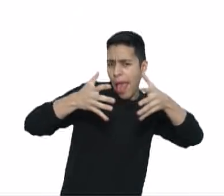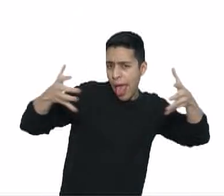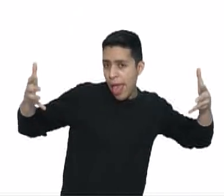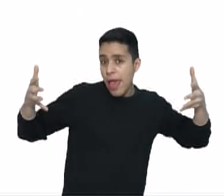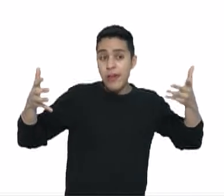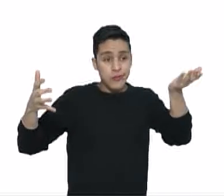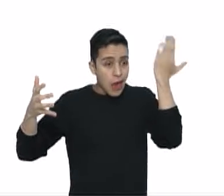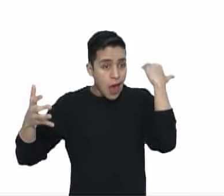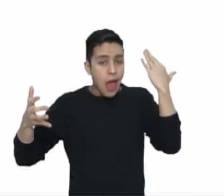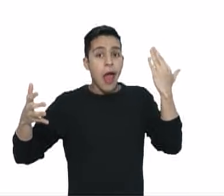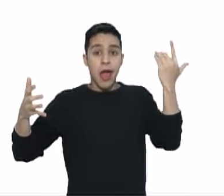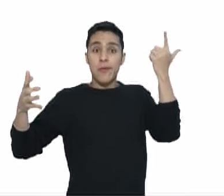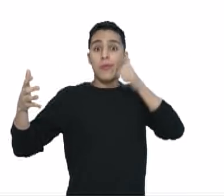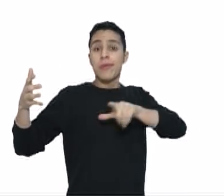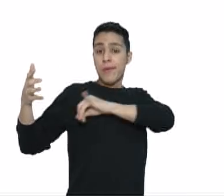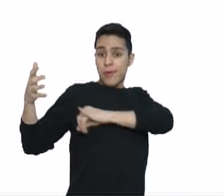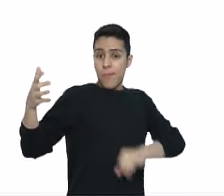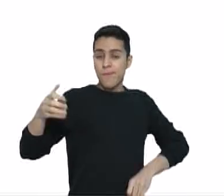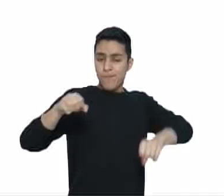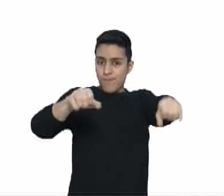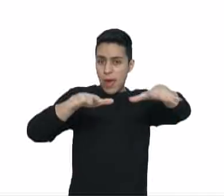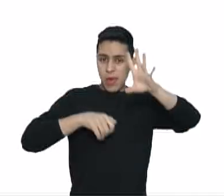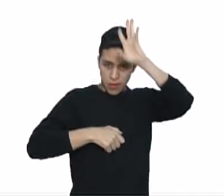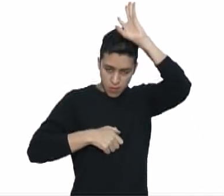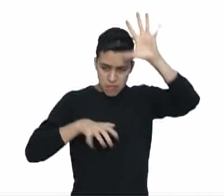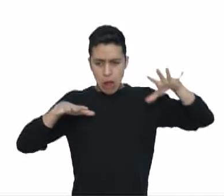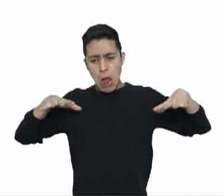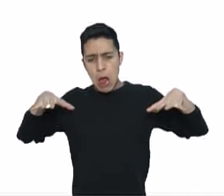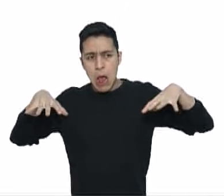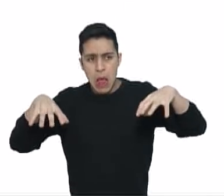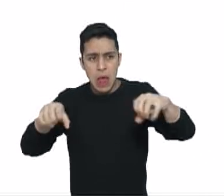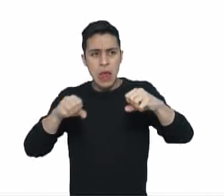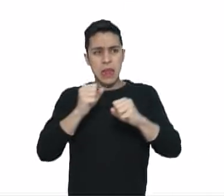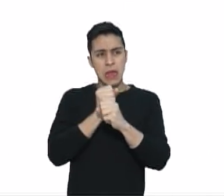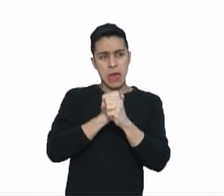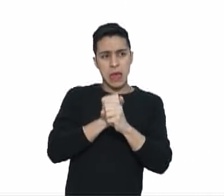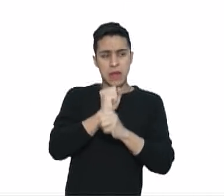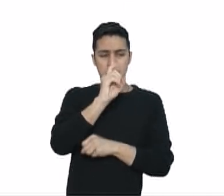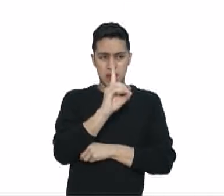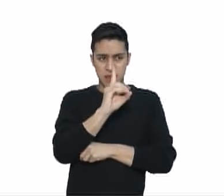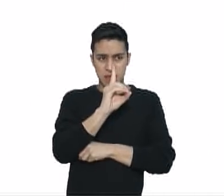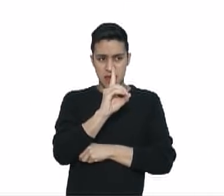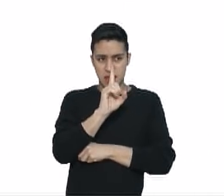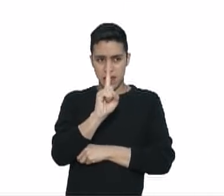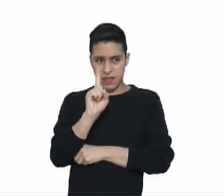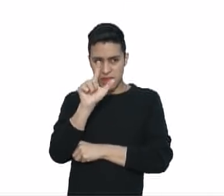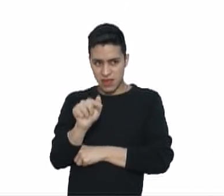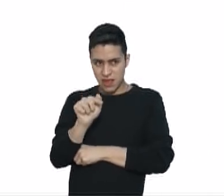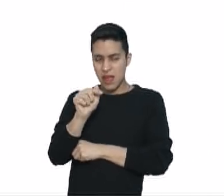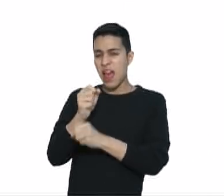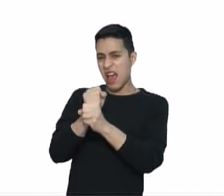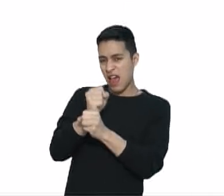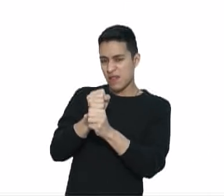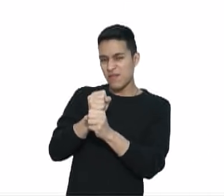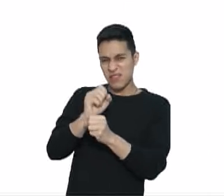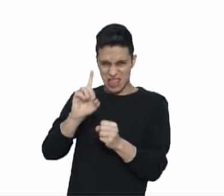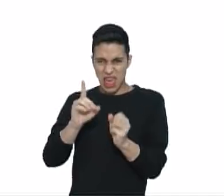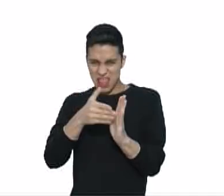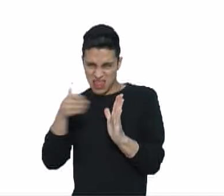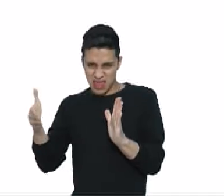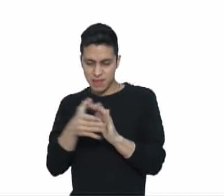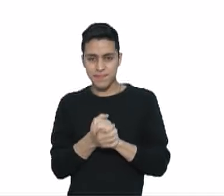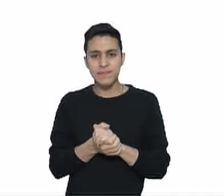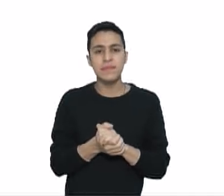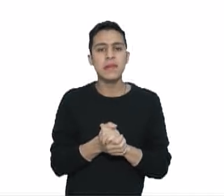pelo Império Romano, que foi em 117, Anno Domini, ou antes de Cristo, é a mesma coisa, aqui é ano do Senhor,